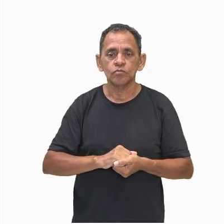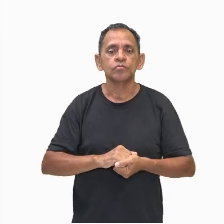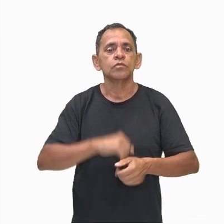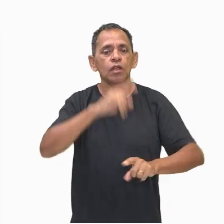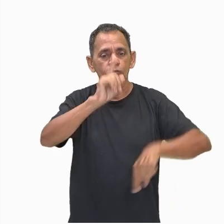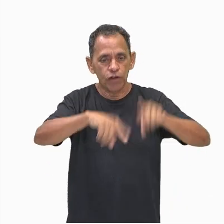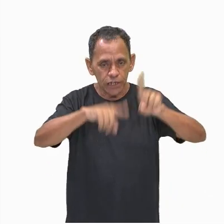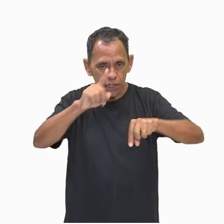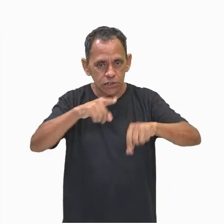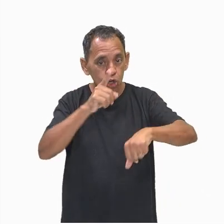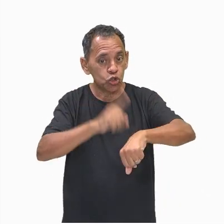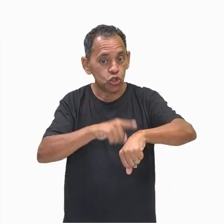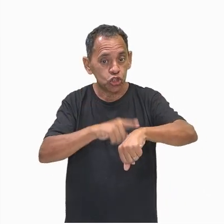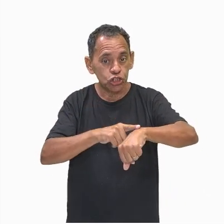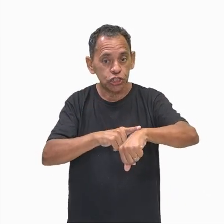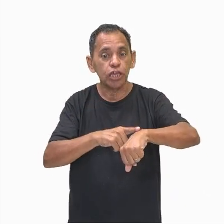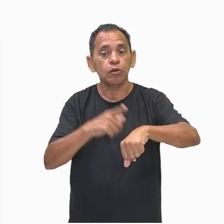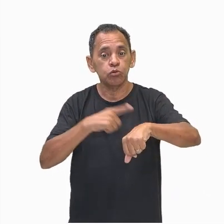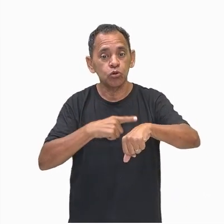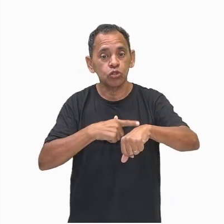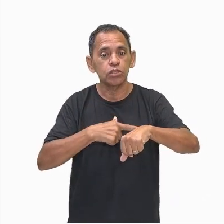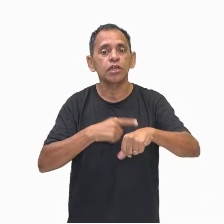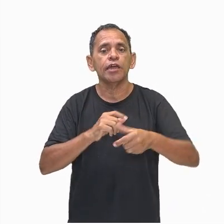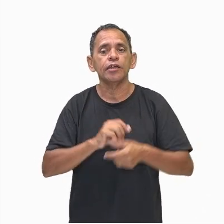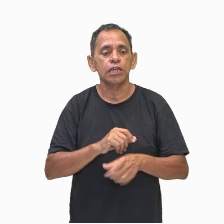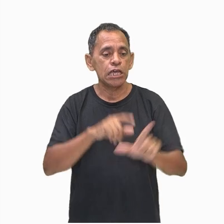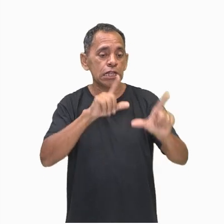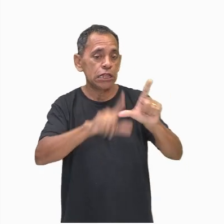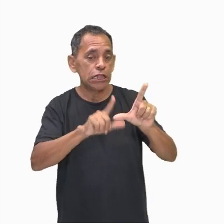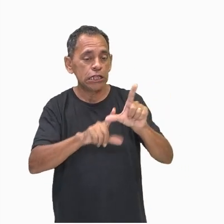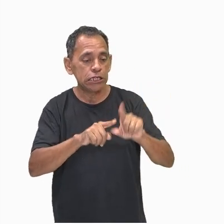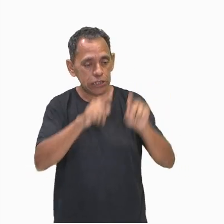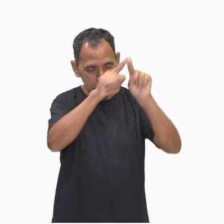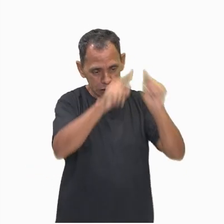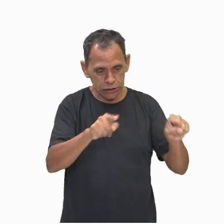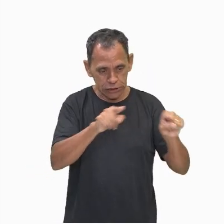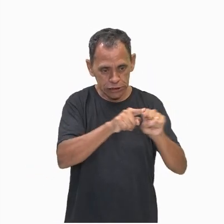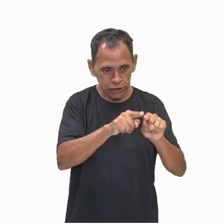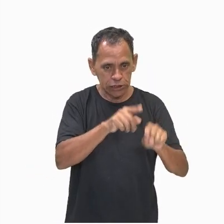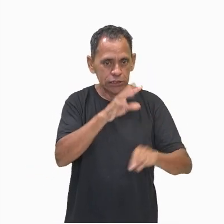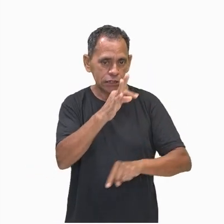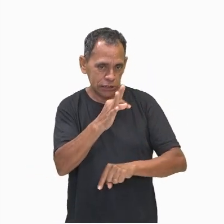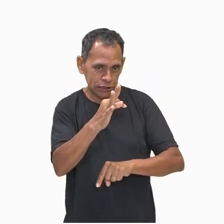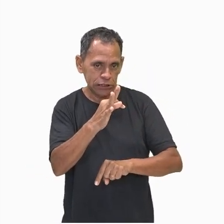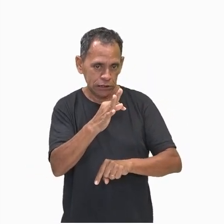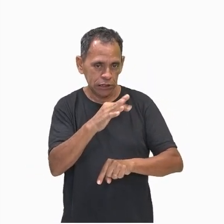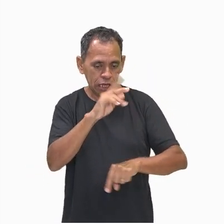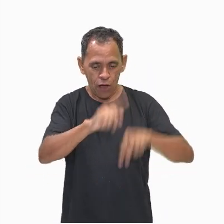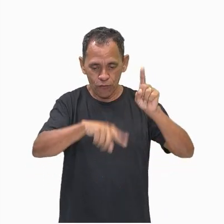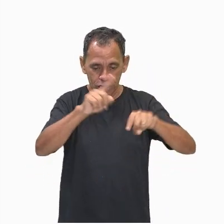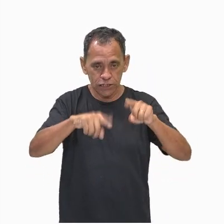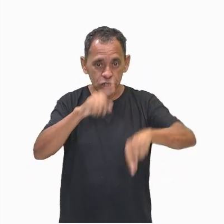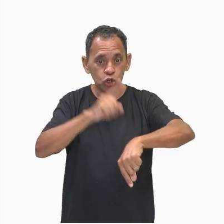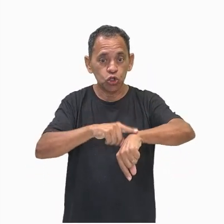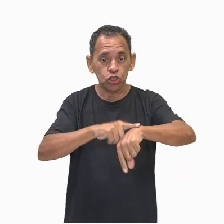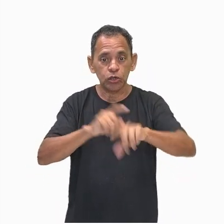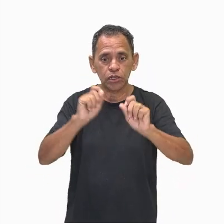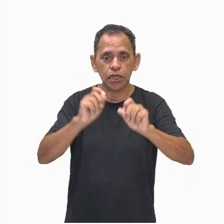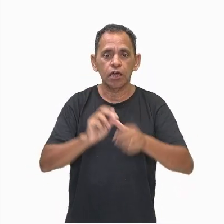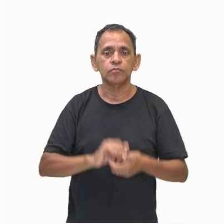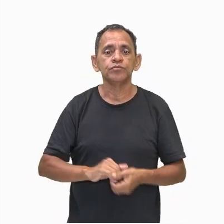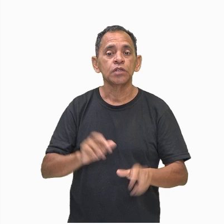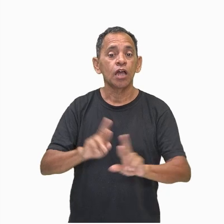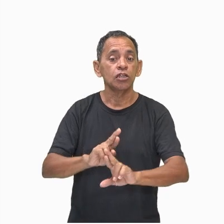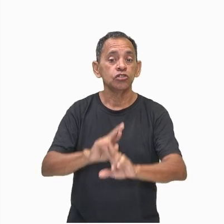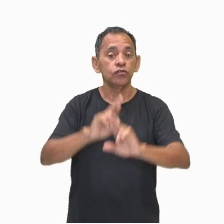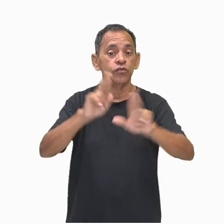simbolizada pela letra del t tá pessoal e a variação do tempo nada mais é do que a diferença entre o